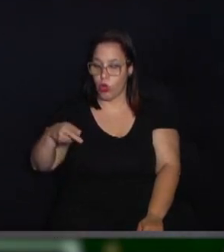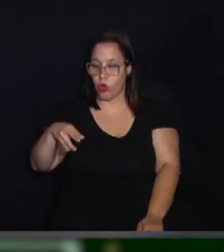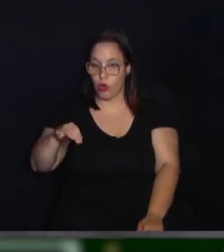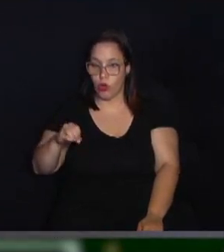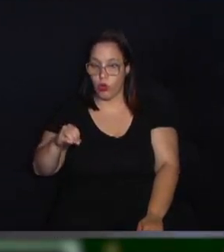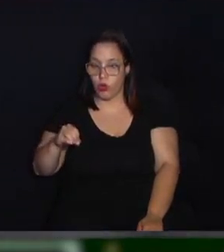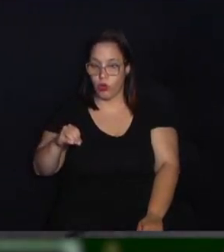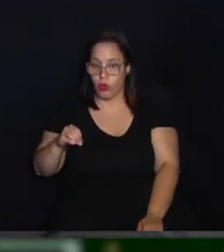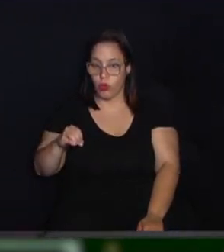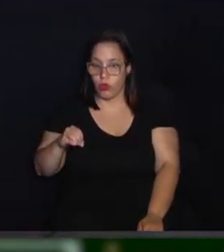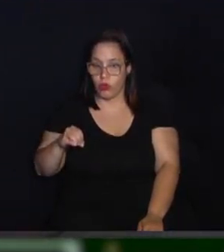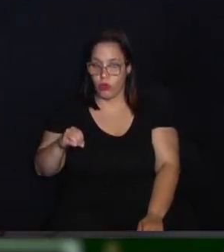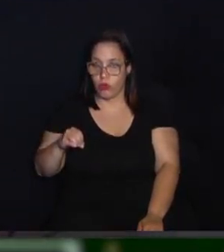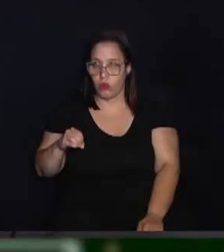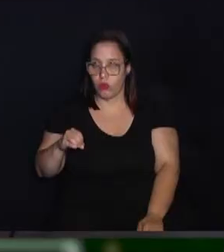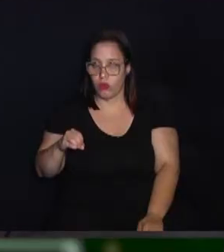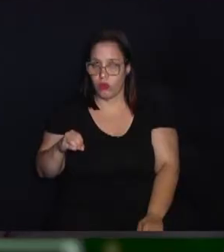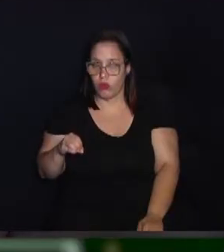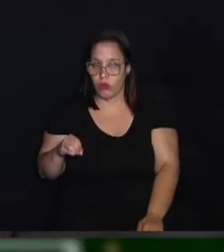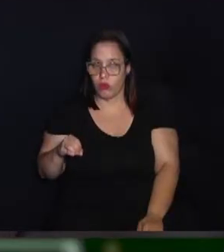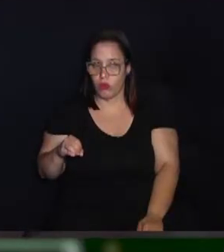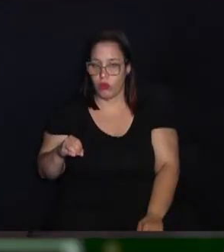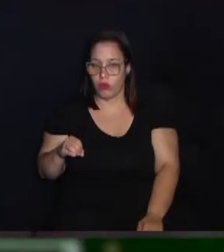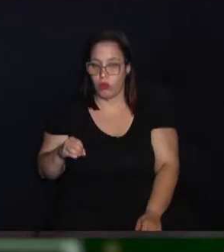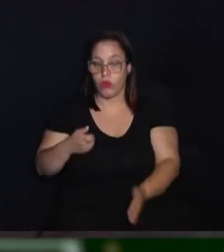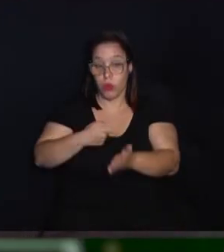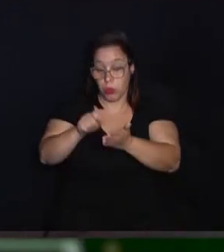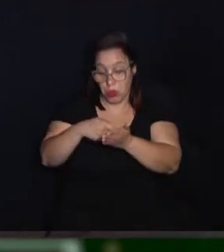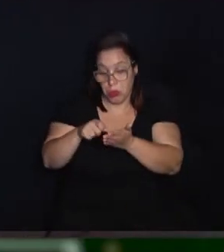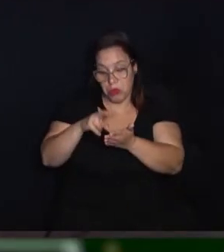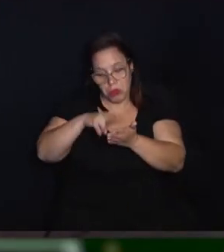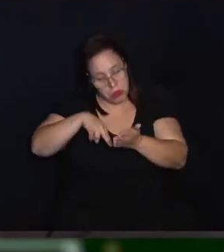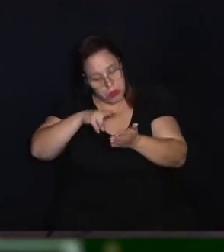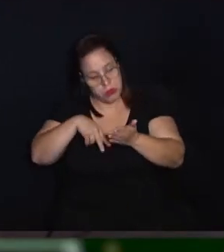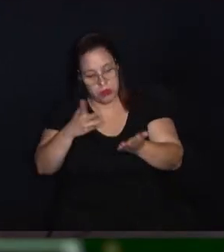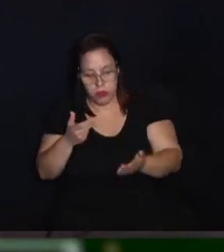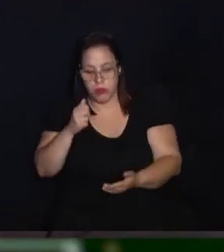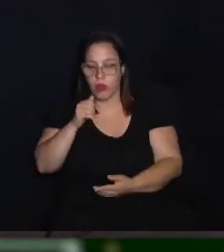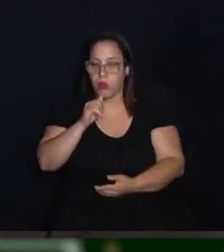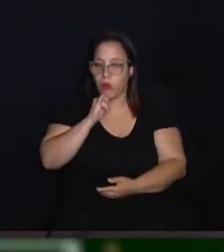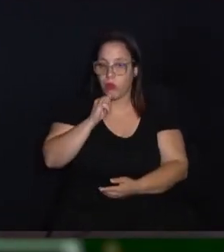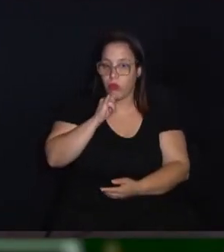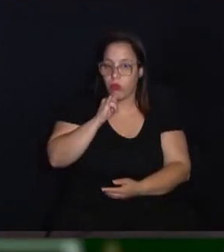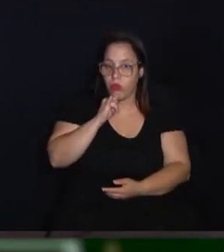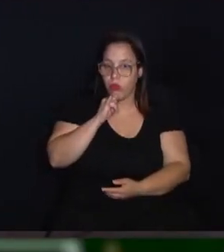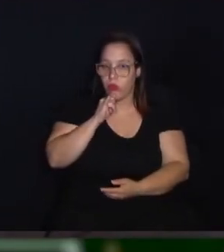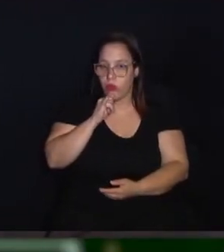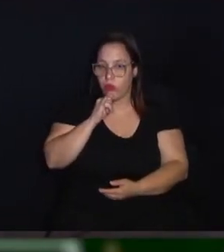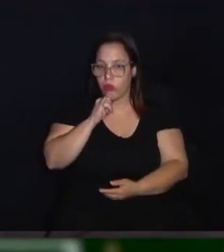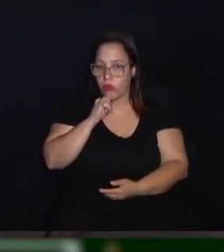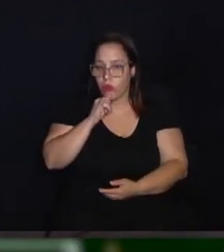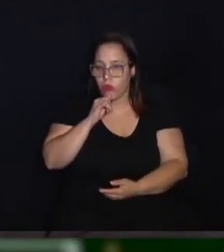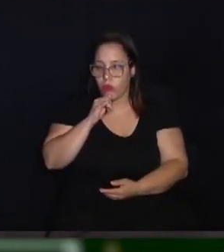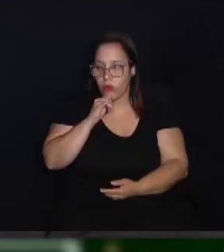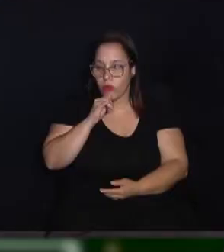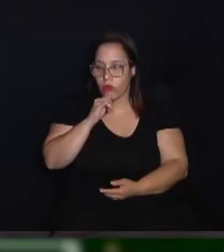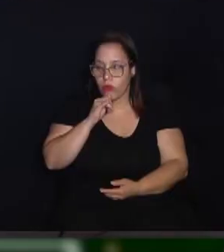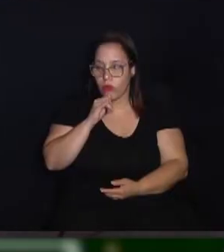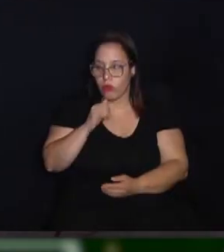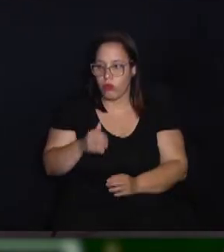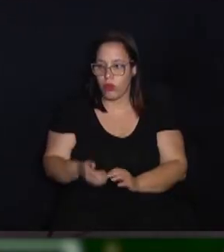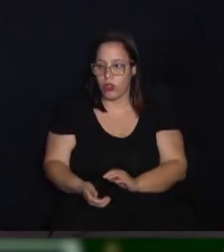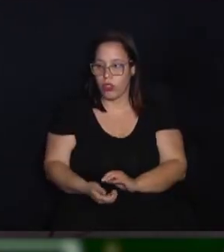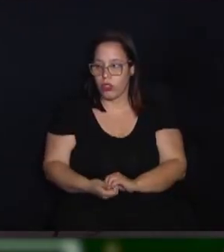Unicamp Mayombe, não é? Como obra de leitura. Mas também, por exemplo, Nós Matamos o Cão Tinhoso, do Luiz